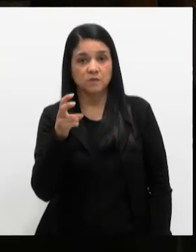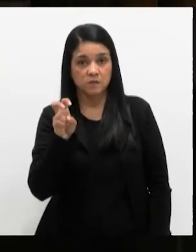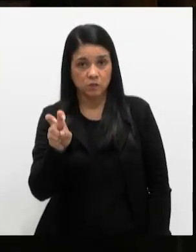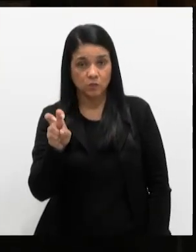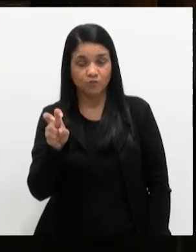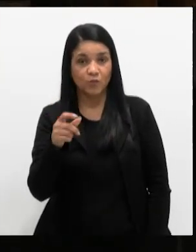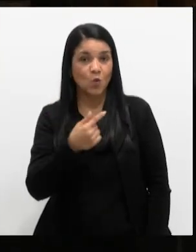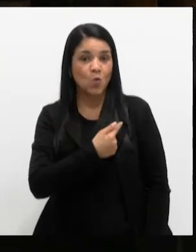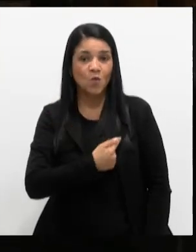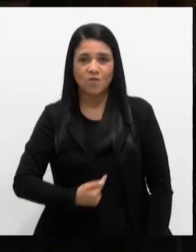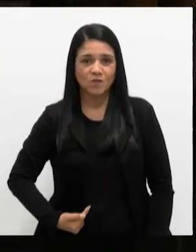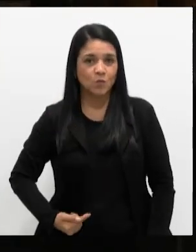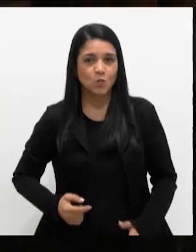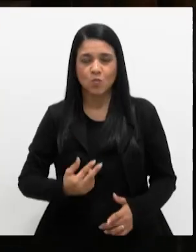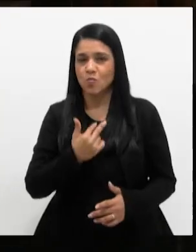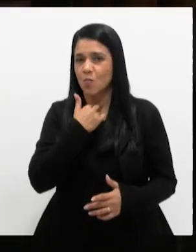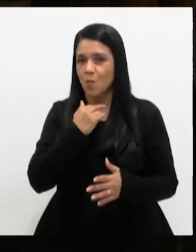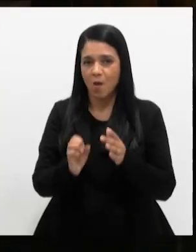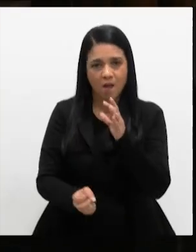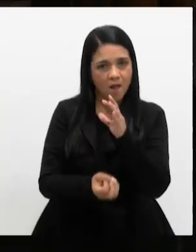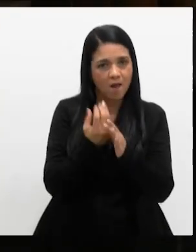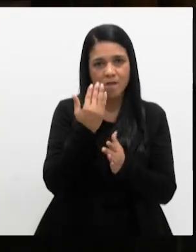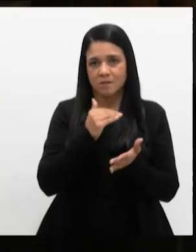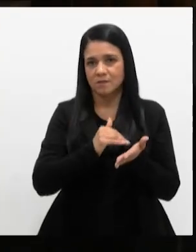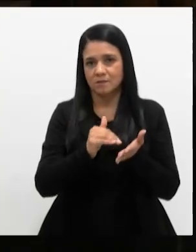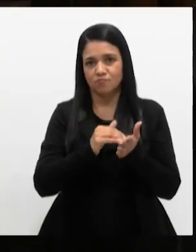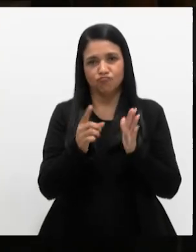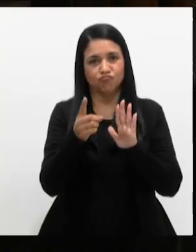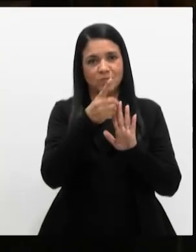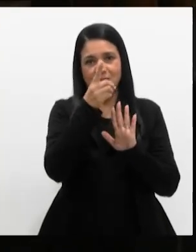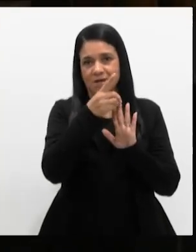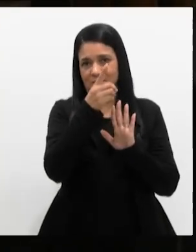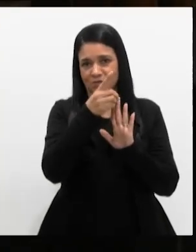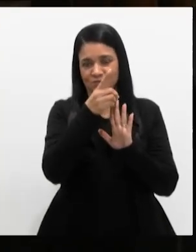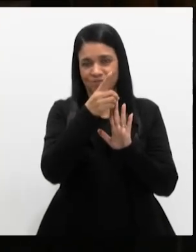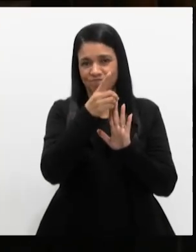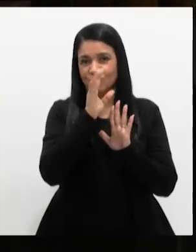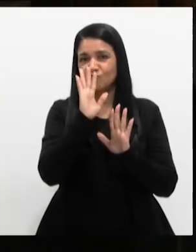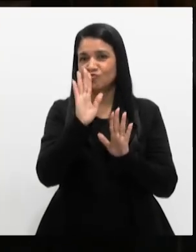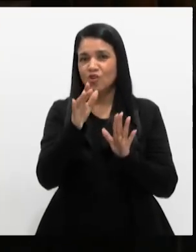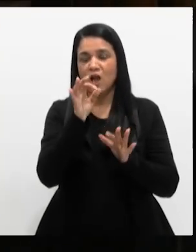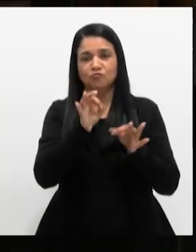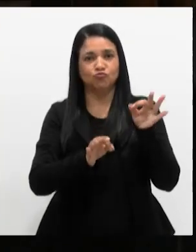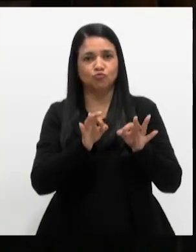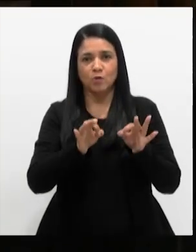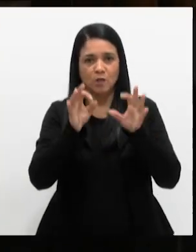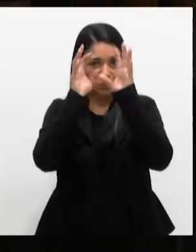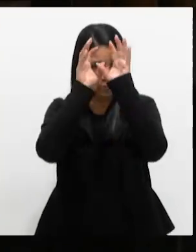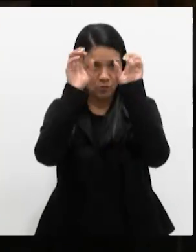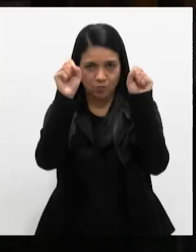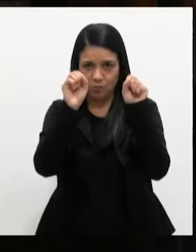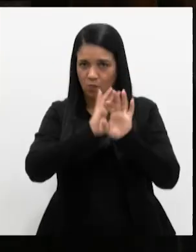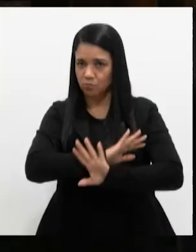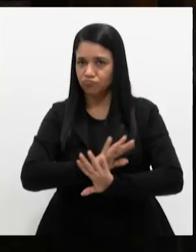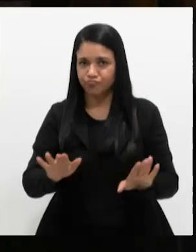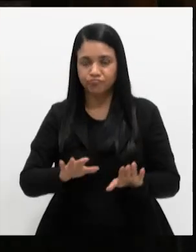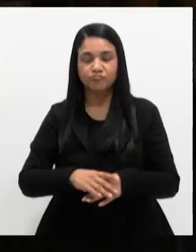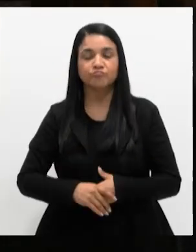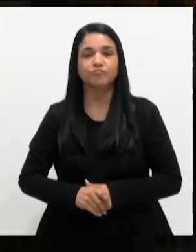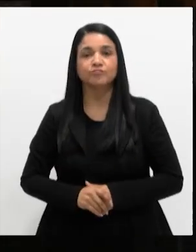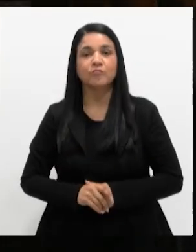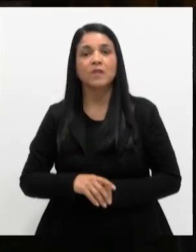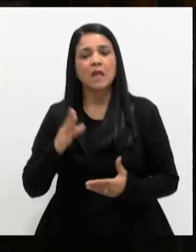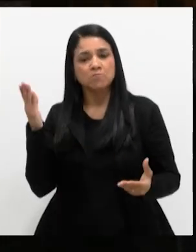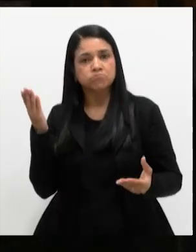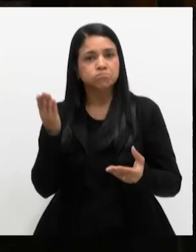secretarias por decreto. Isso já está transitado e julgado no Tribunal de Justiça. Entrei com uma